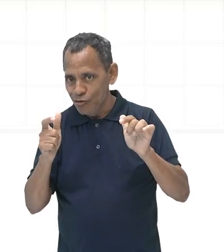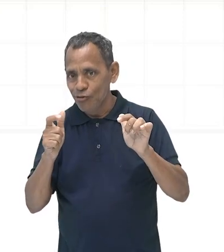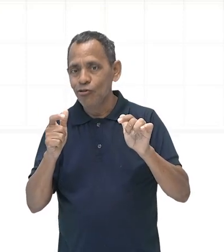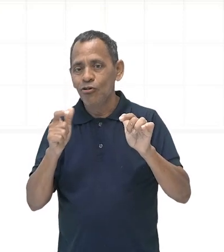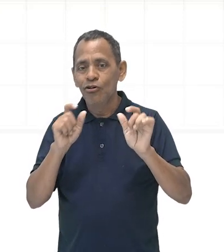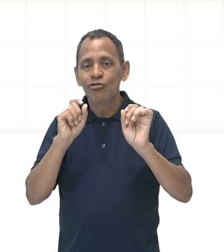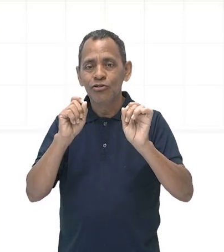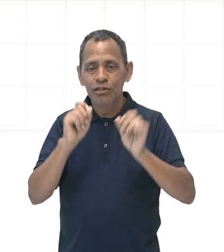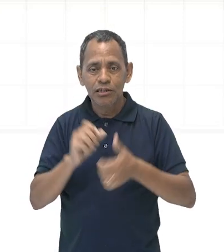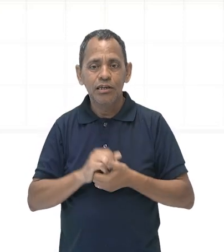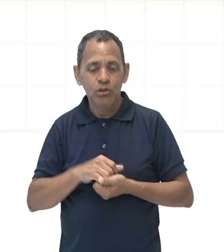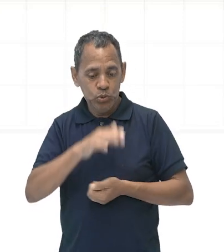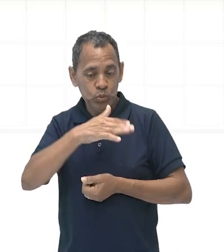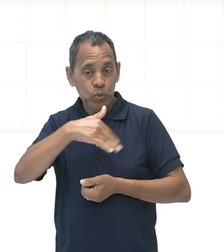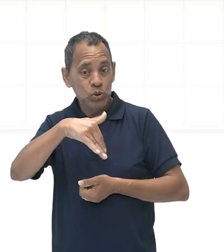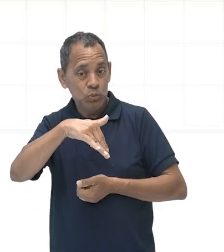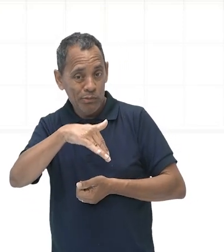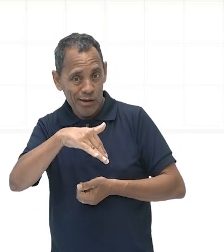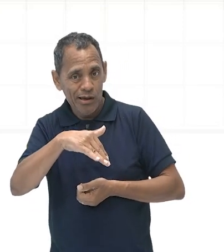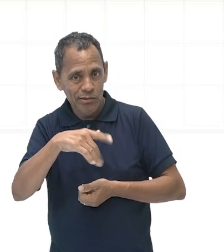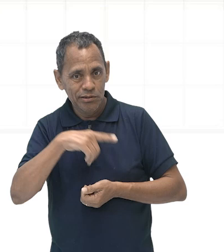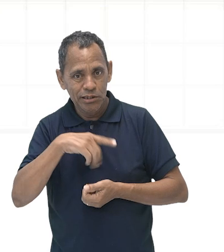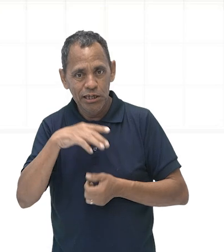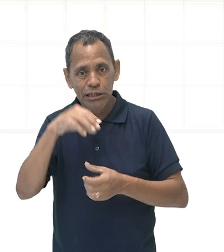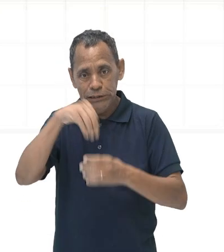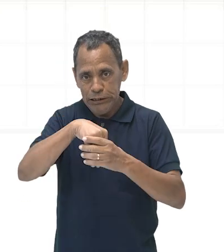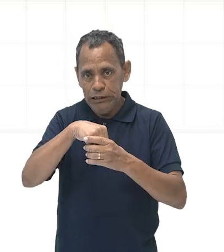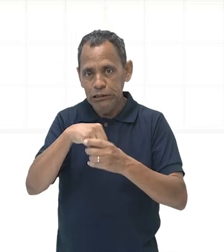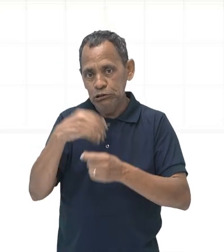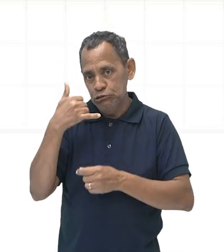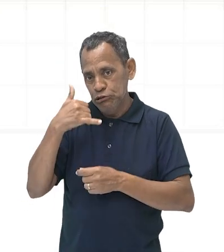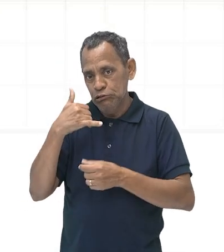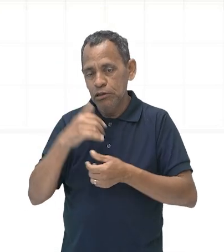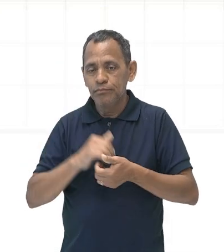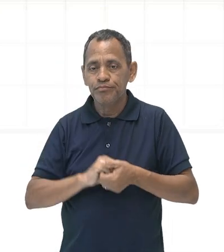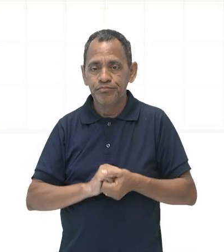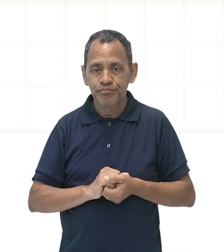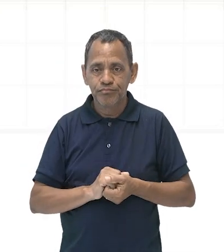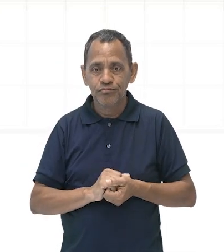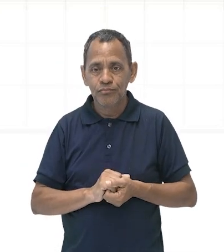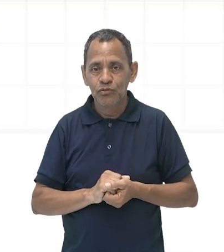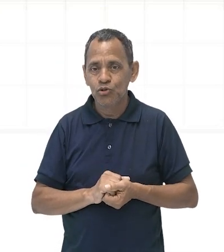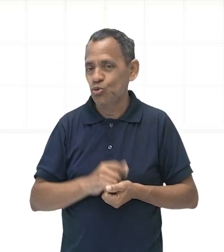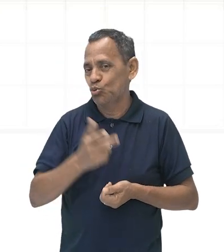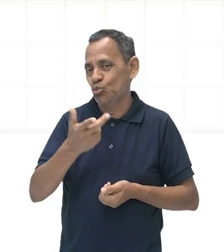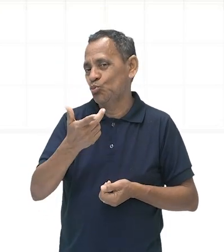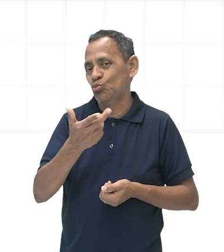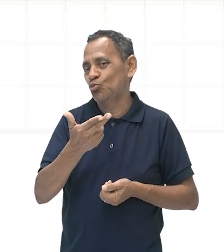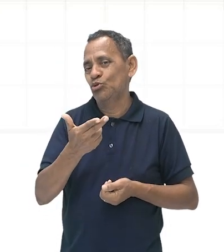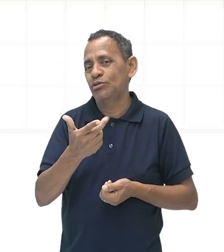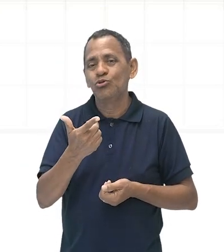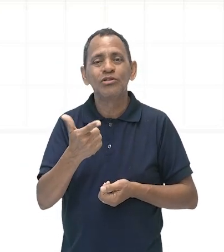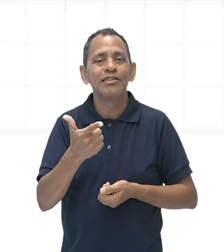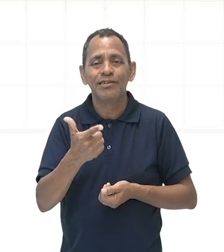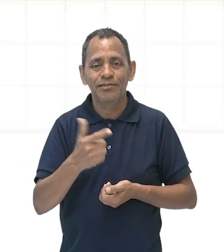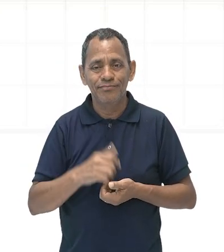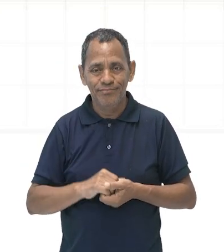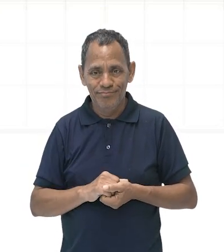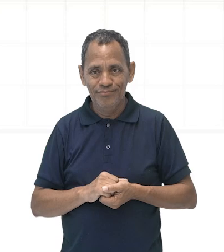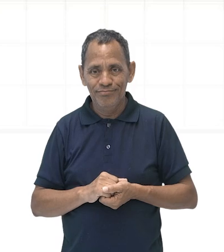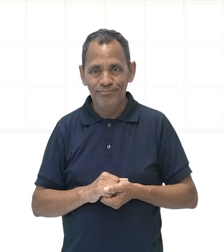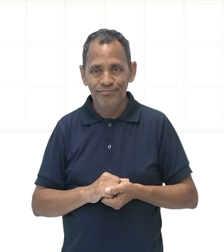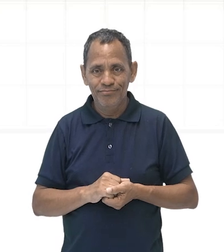365 megabytes. Então, não há espaço suficiente para a Sofia instalar o aplicativo que ela deseja,